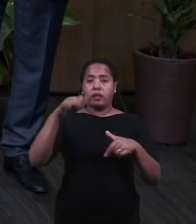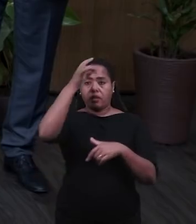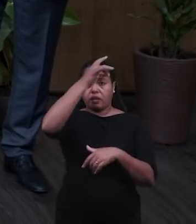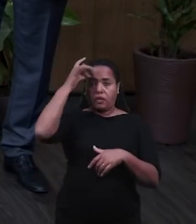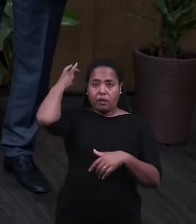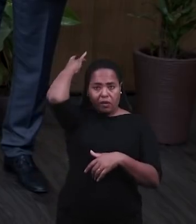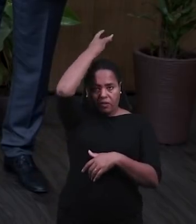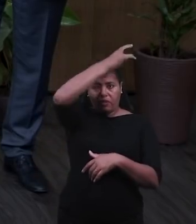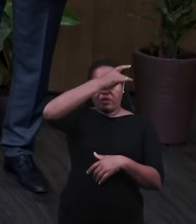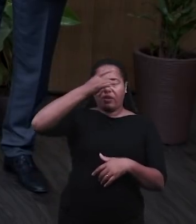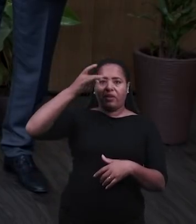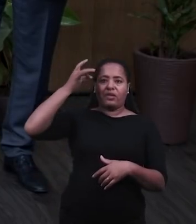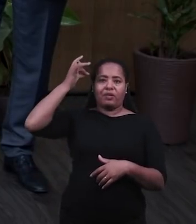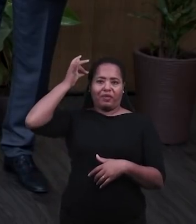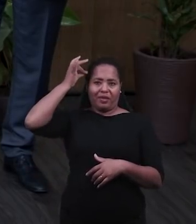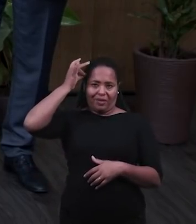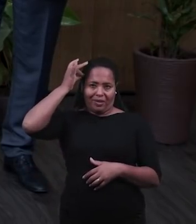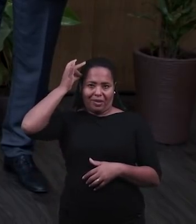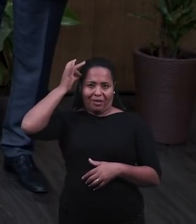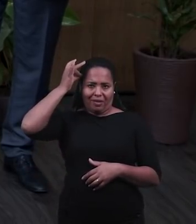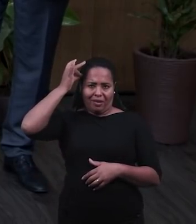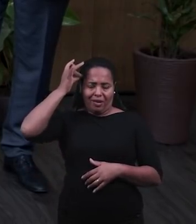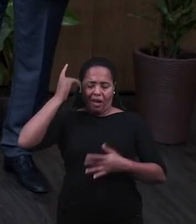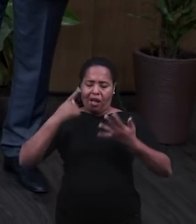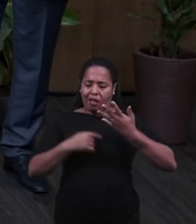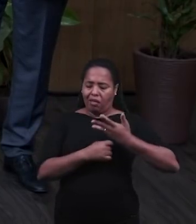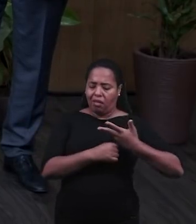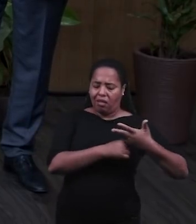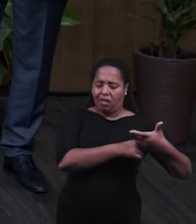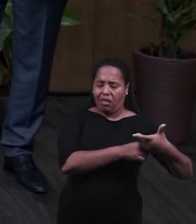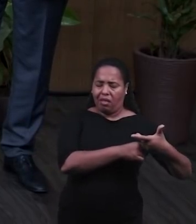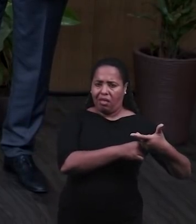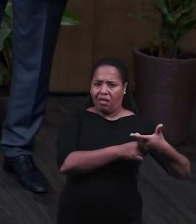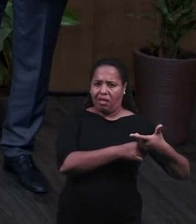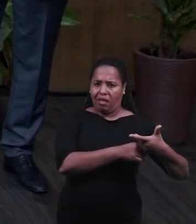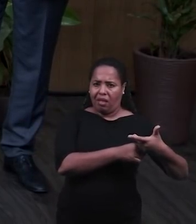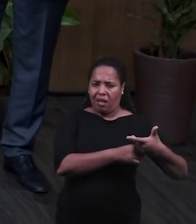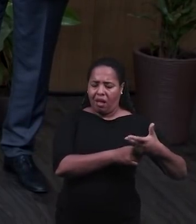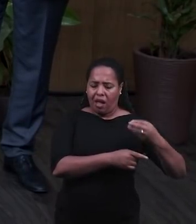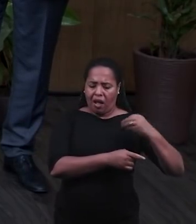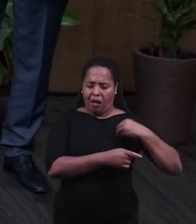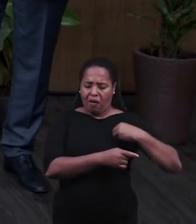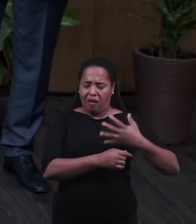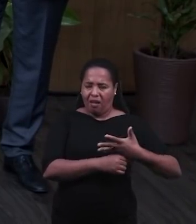jamais se deixar levar pelo mundo e pelo pecado.